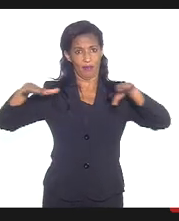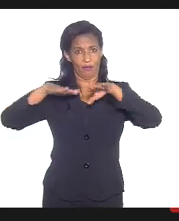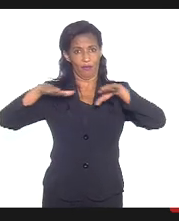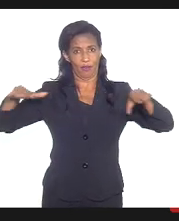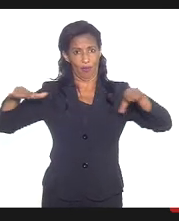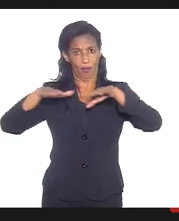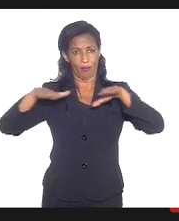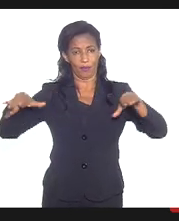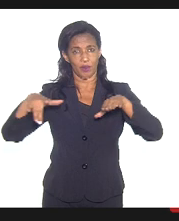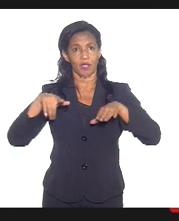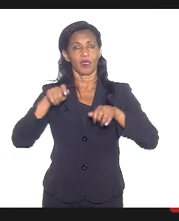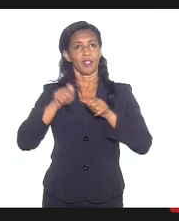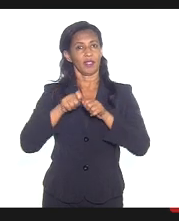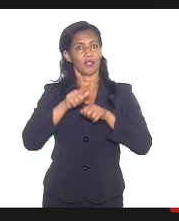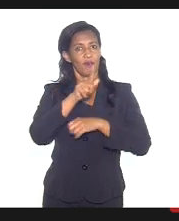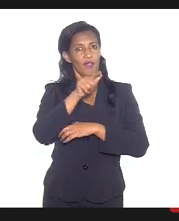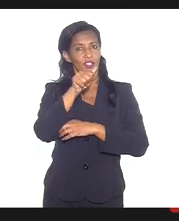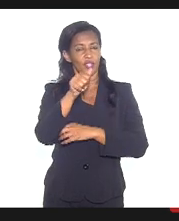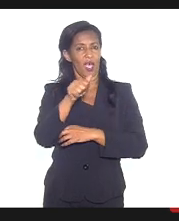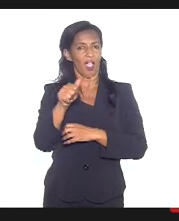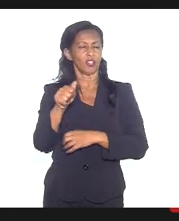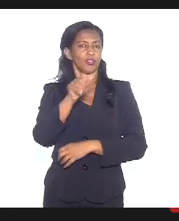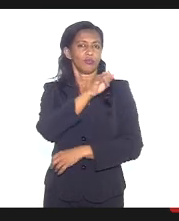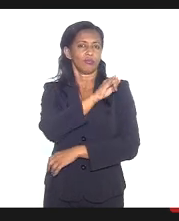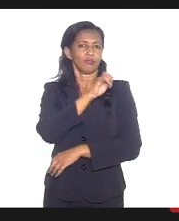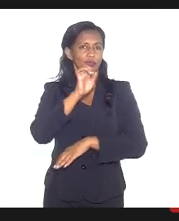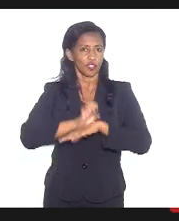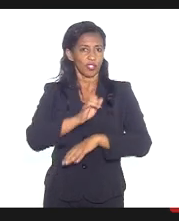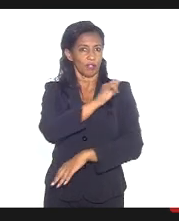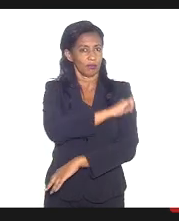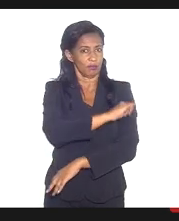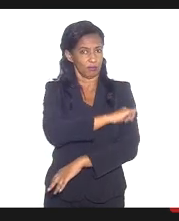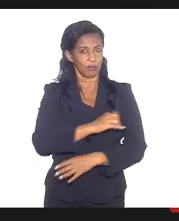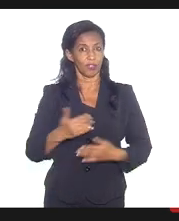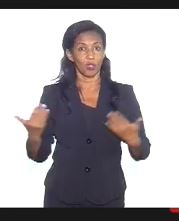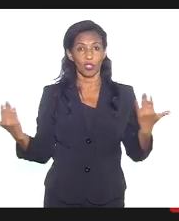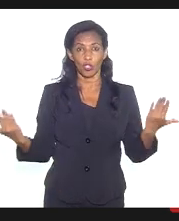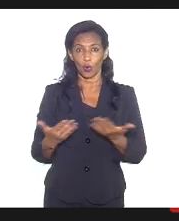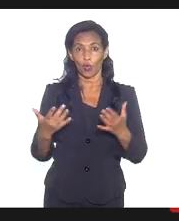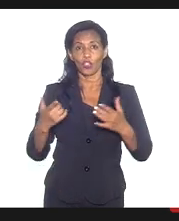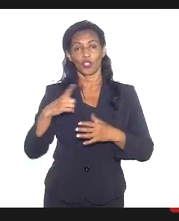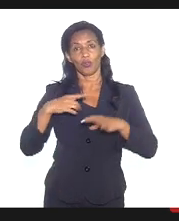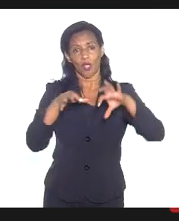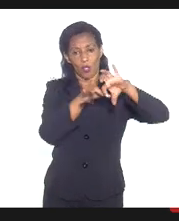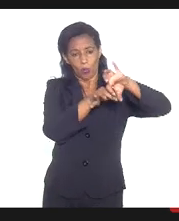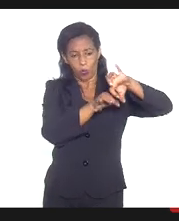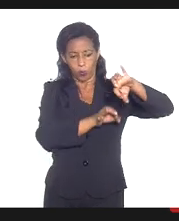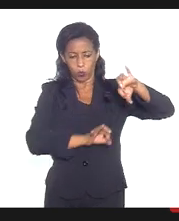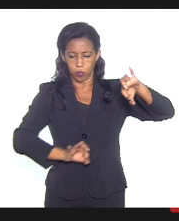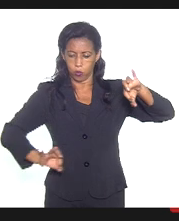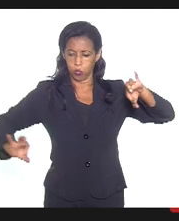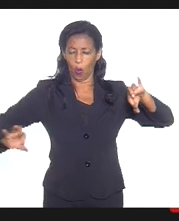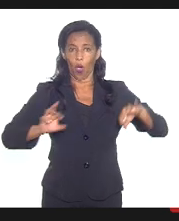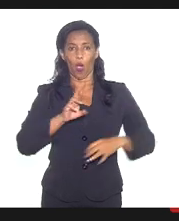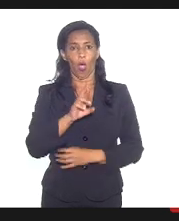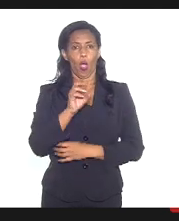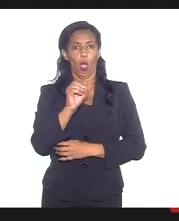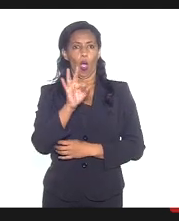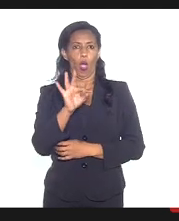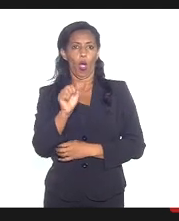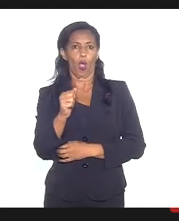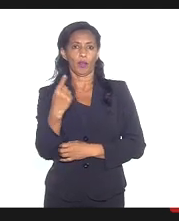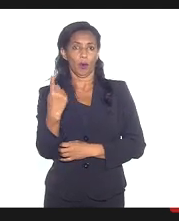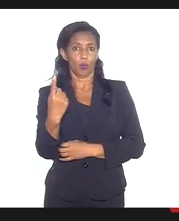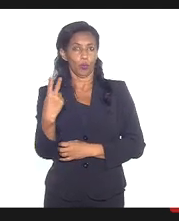Basicamente aqui produzindo gás no estado do Rio de Janeiro. E hoje eu tenho gasodutos Rota 1 e Rota 2 funcionando,